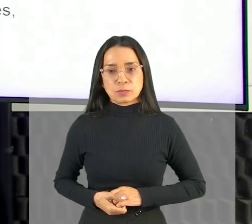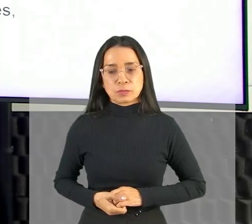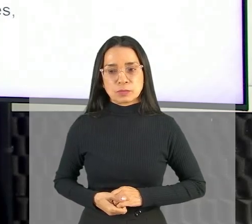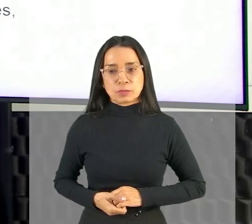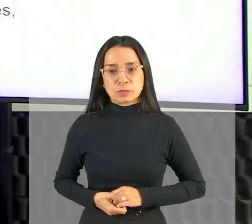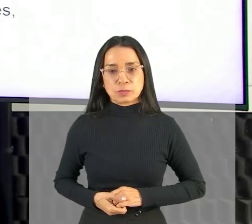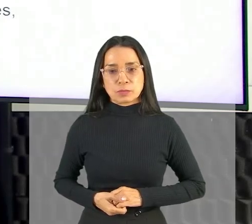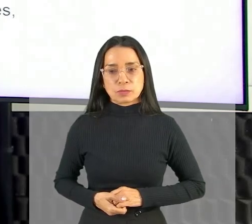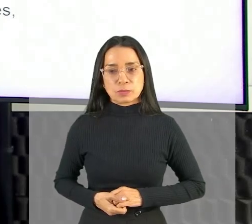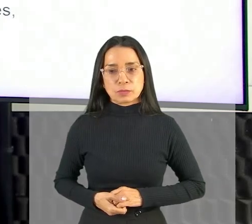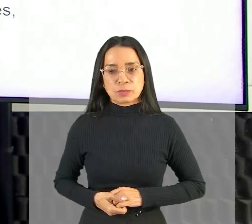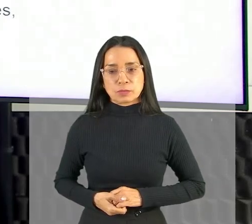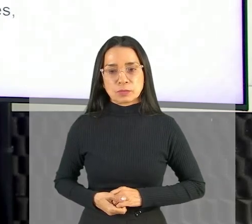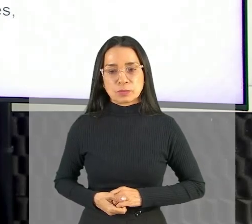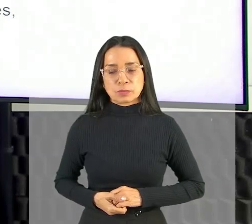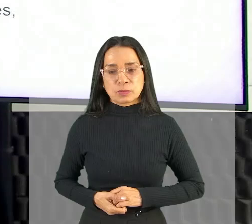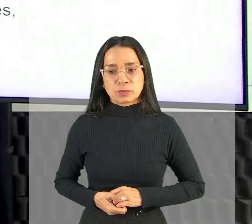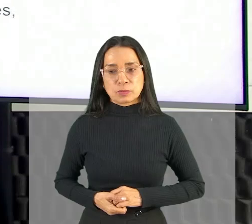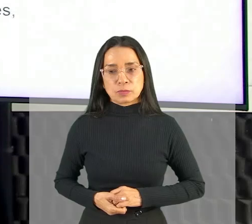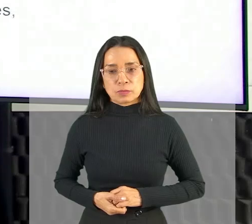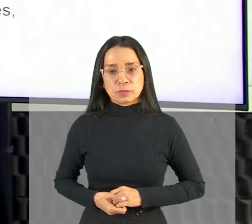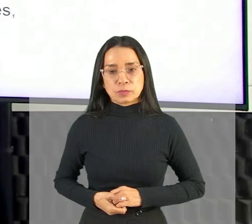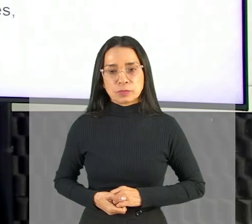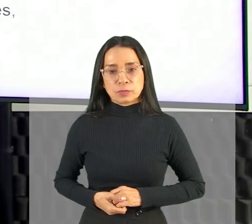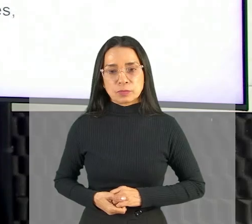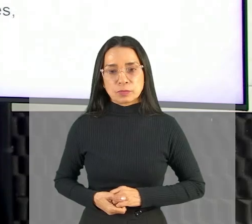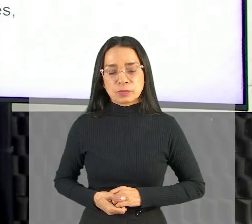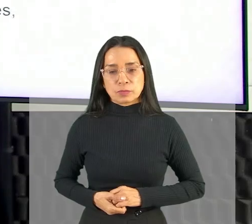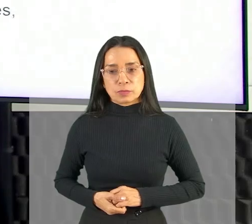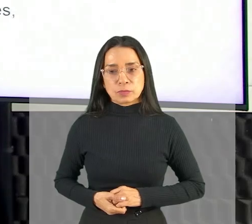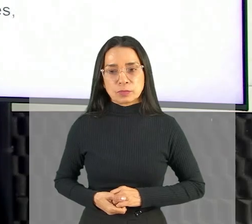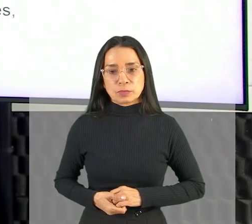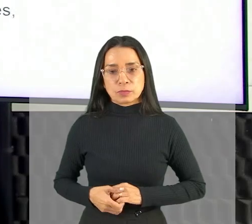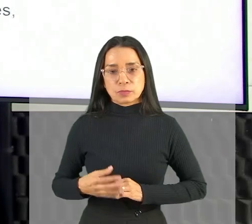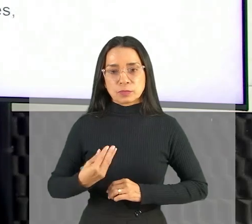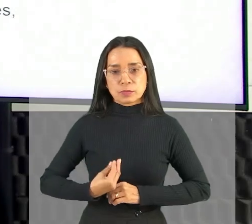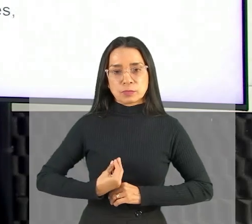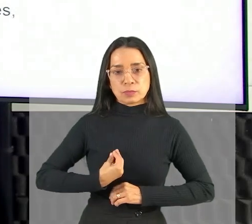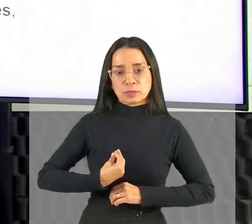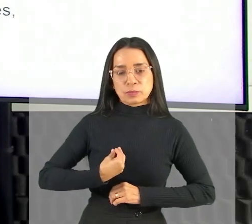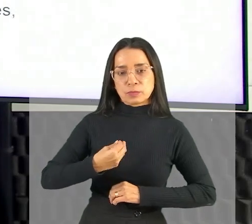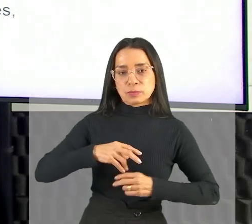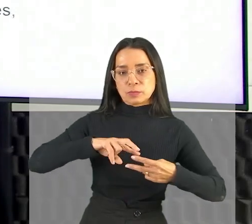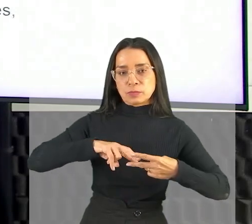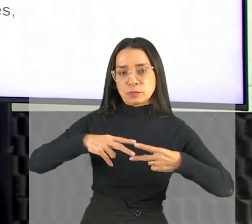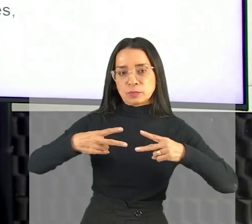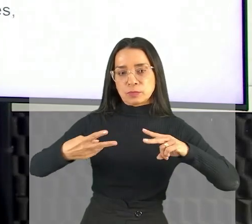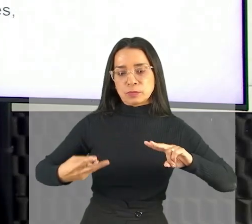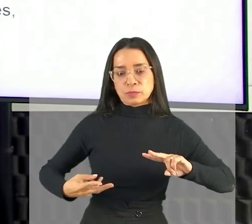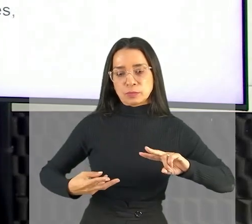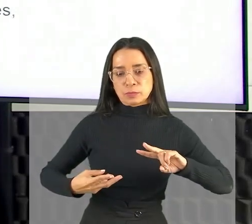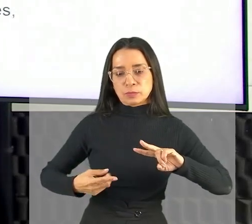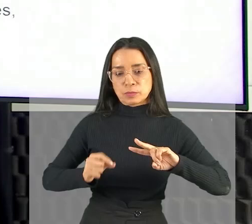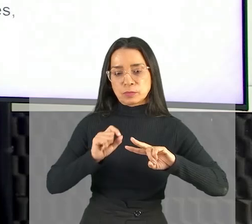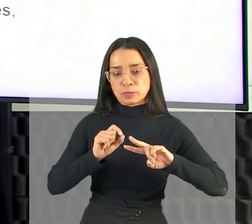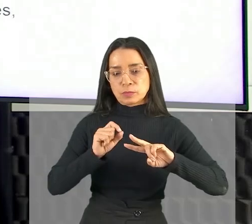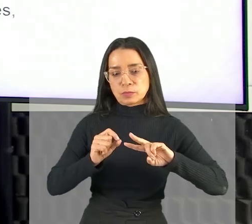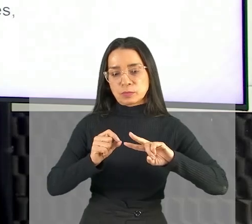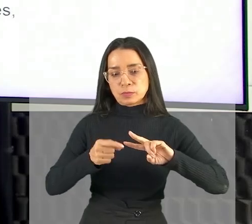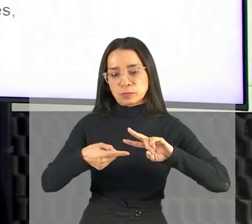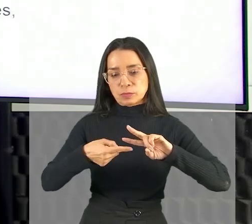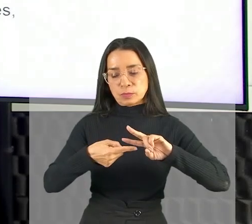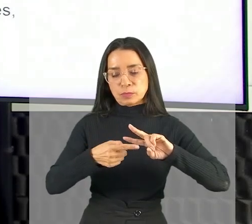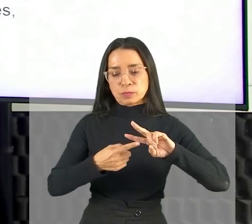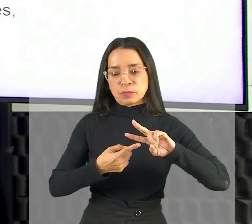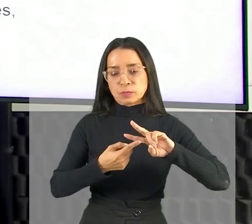H em um grupo de roedores a presença de um gene dominante a determina indivíduos com